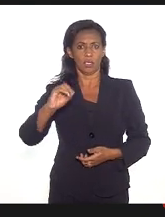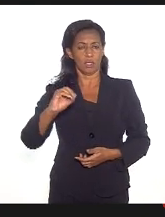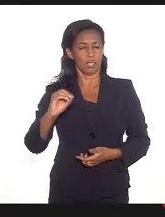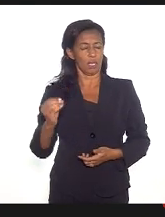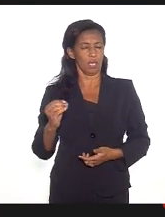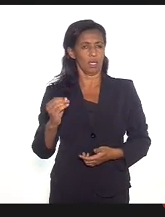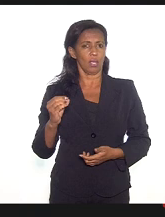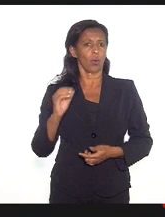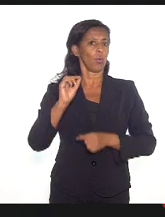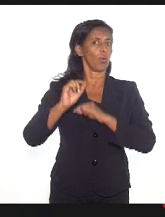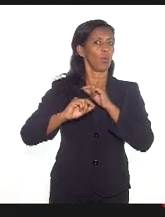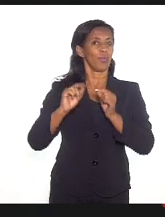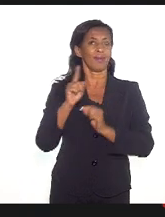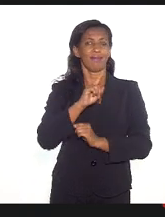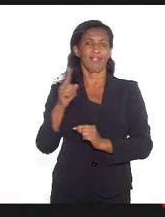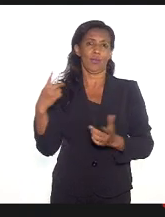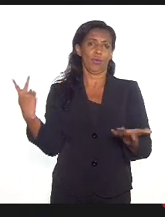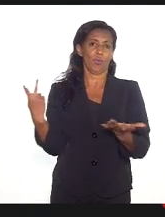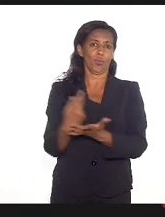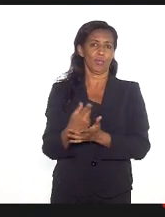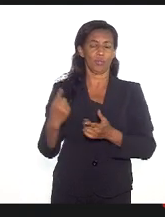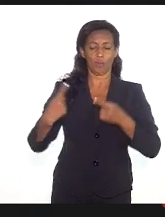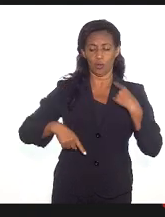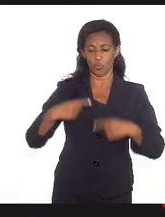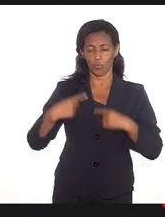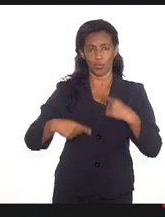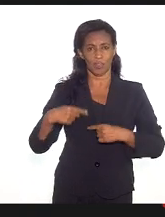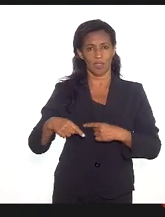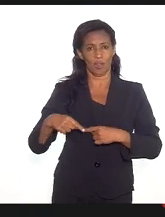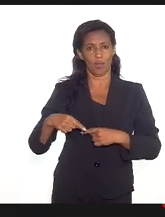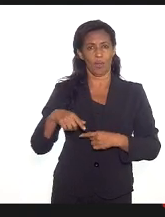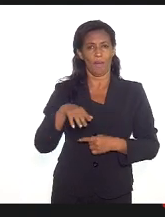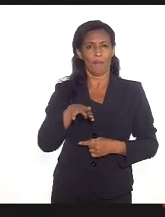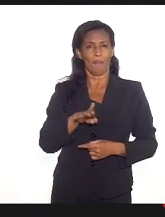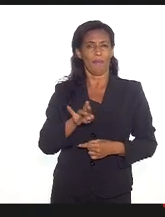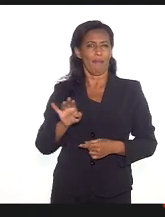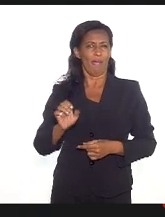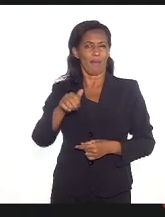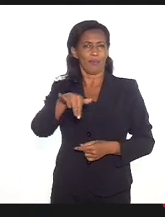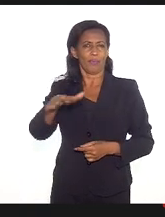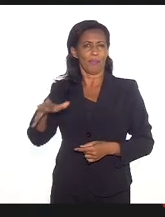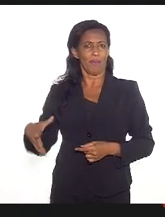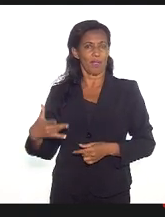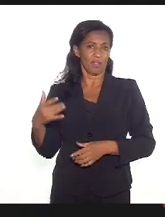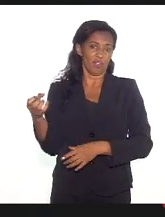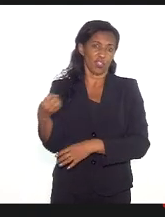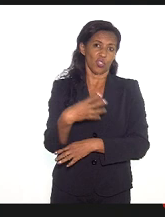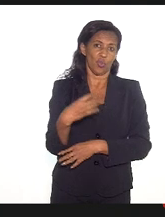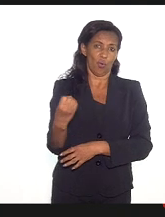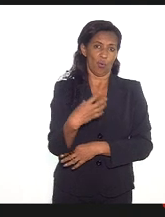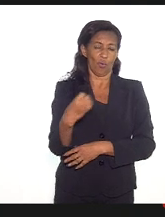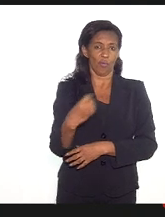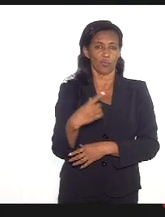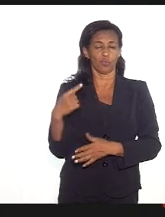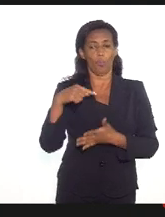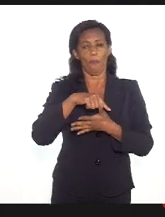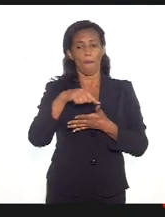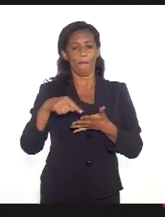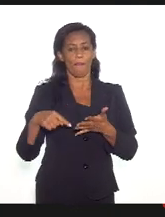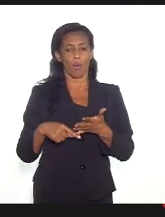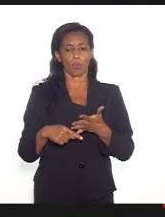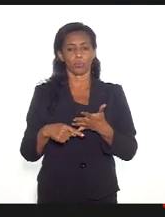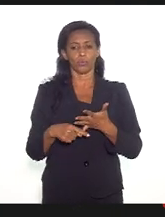que não ocorreu na discussão da BR do Mar, talvez tivesse apresentado novas demandas e novos pontos de